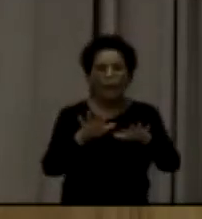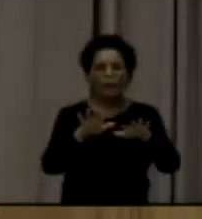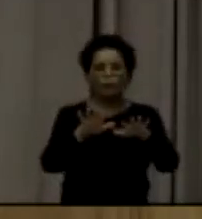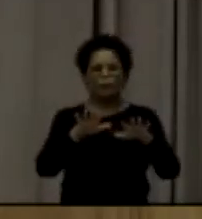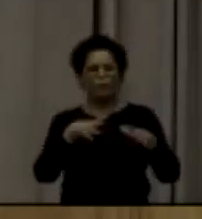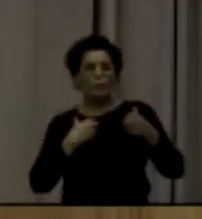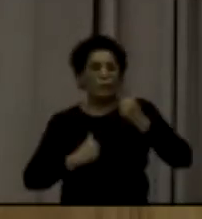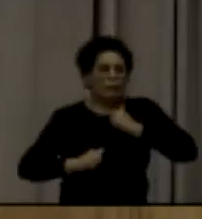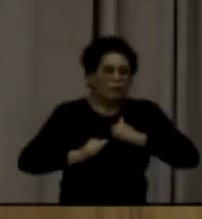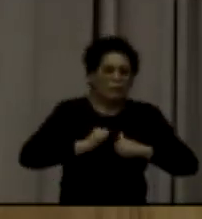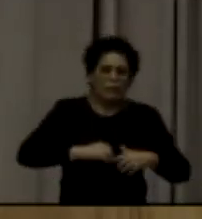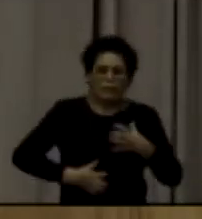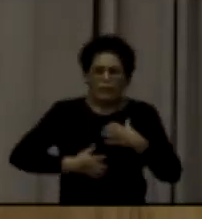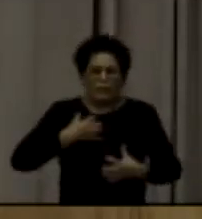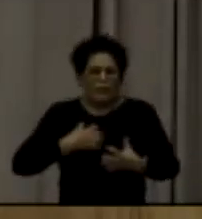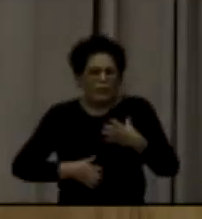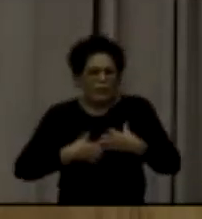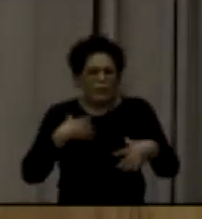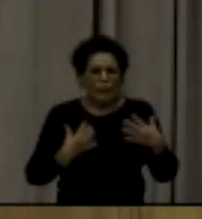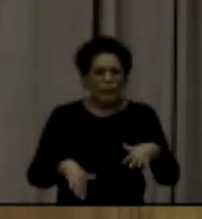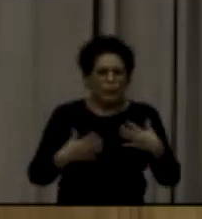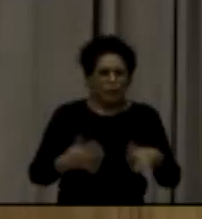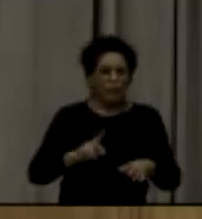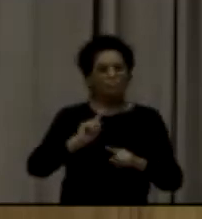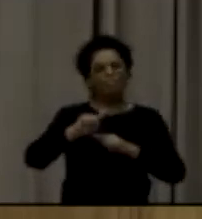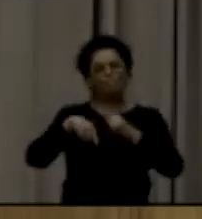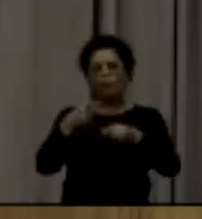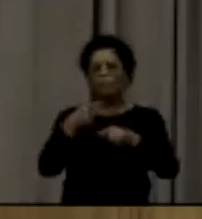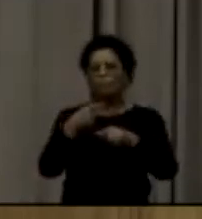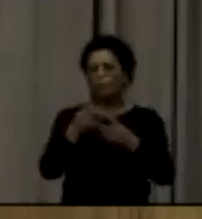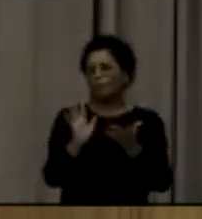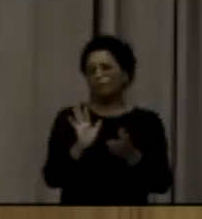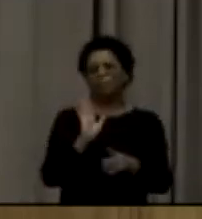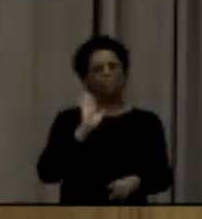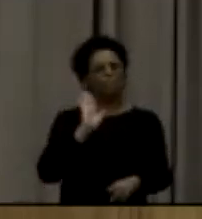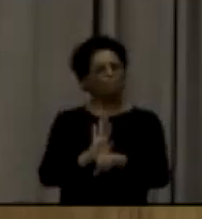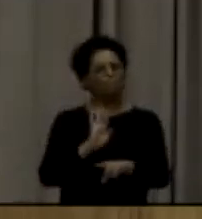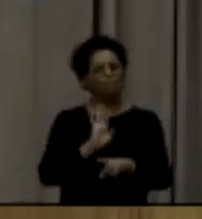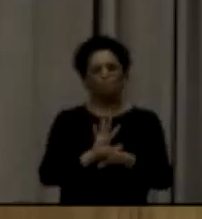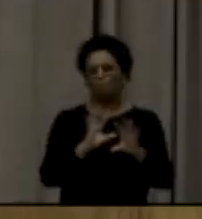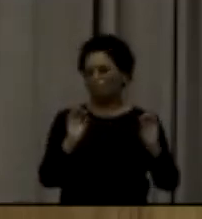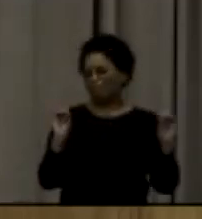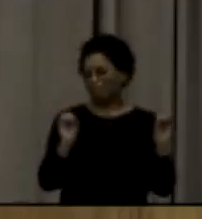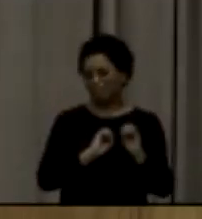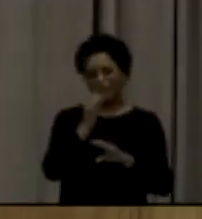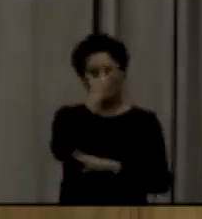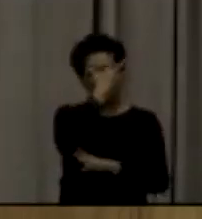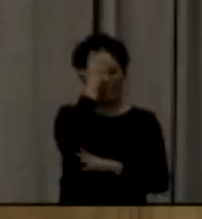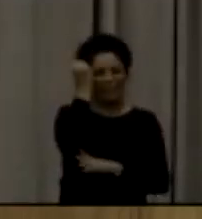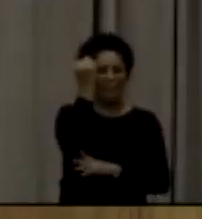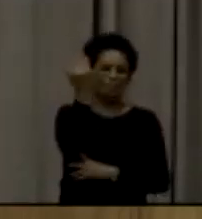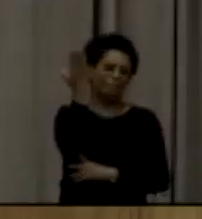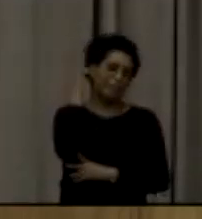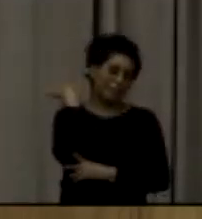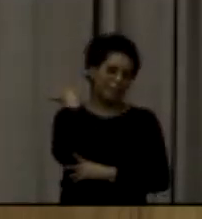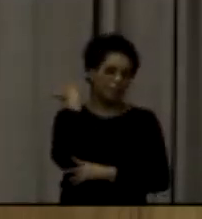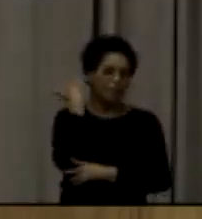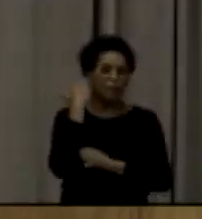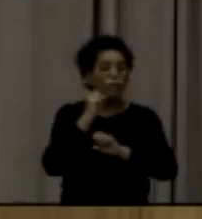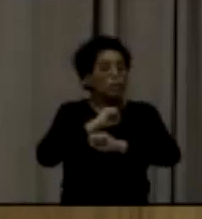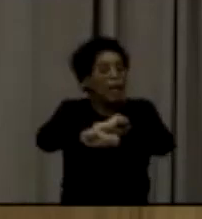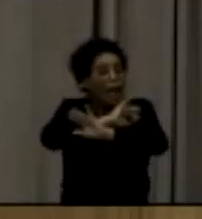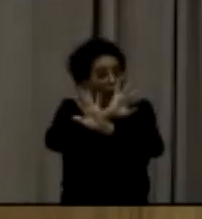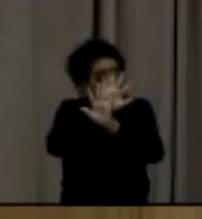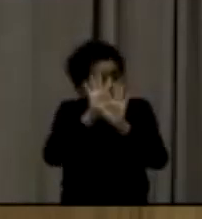de pânico e depois uma reação de negligência, de tentativa de esquecimento, como o Mário chamou a atenção. Isso é muito